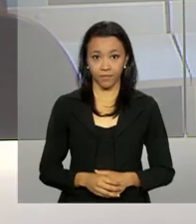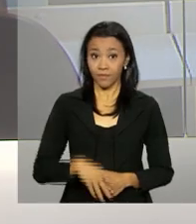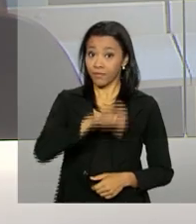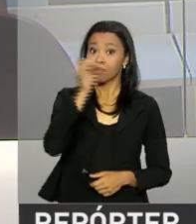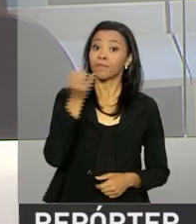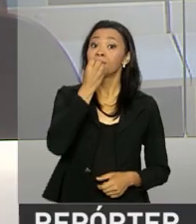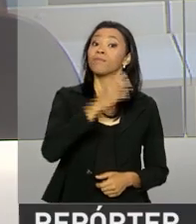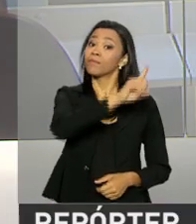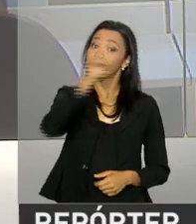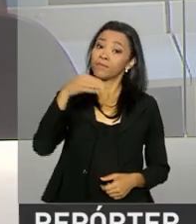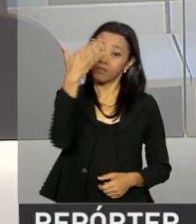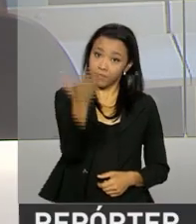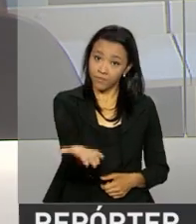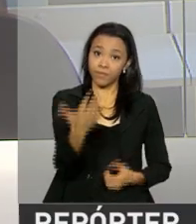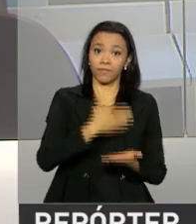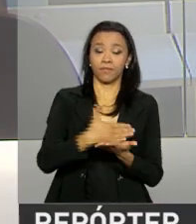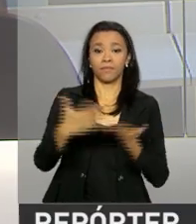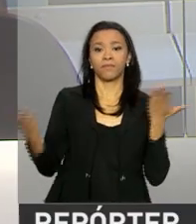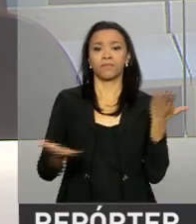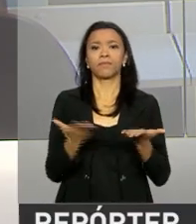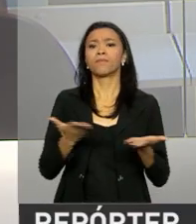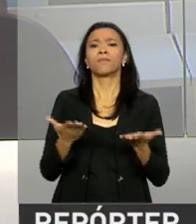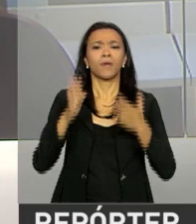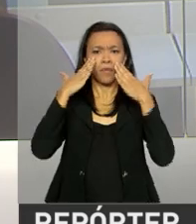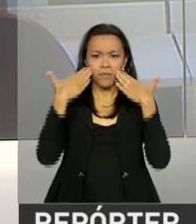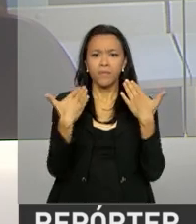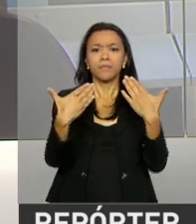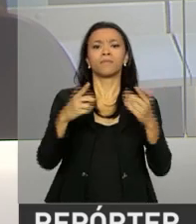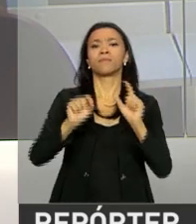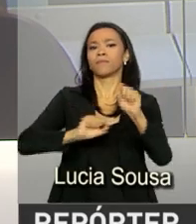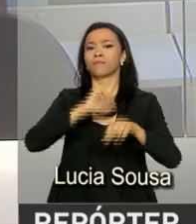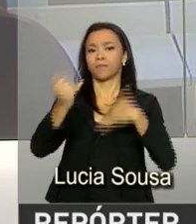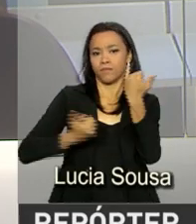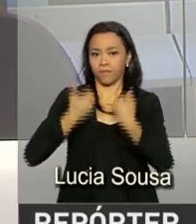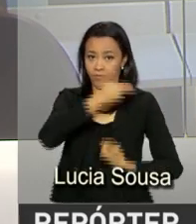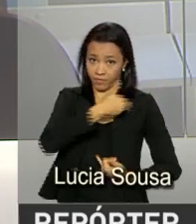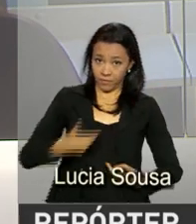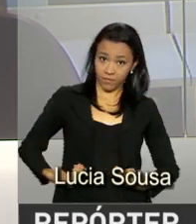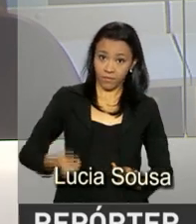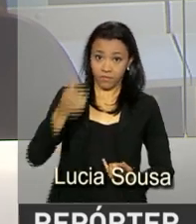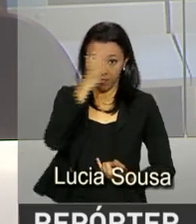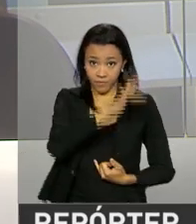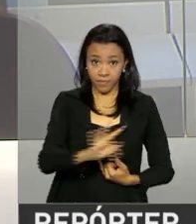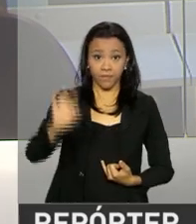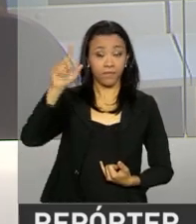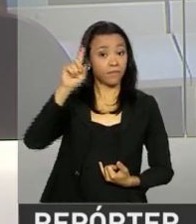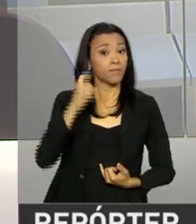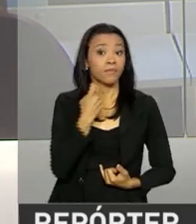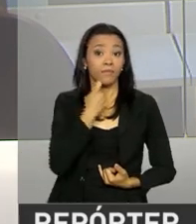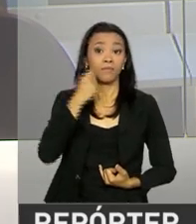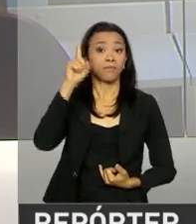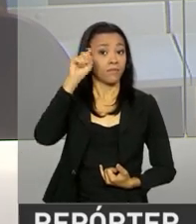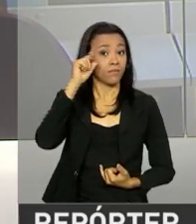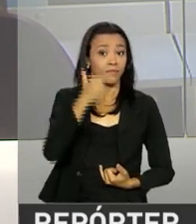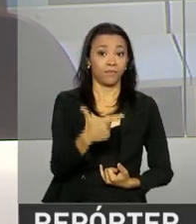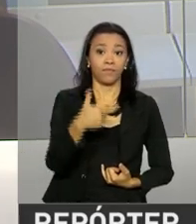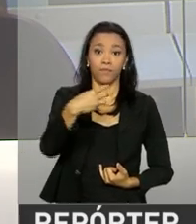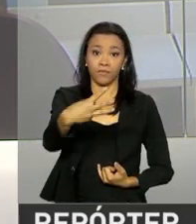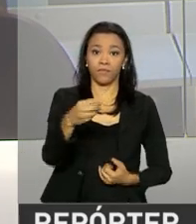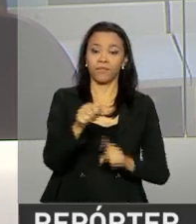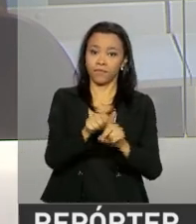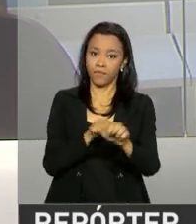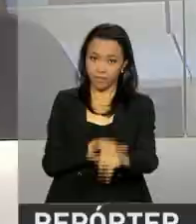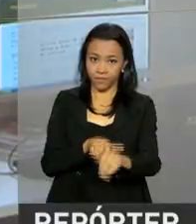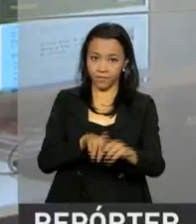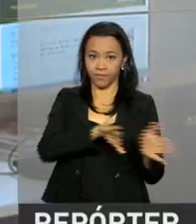Olá bom dia para você começa agora o repórter NBR e as notícias do Governo Federal desta sexta-feira 23 de